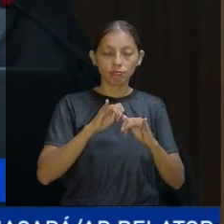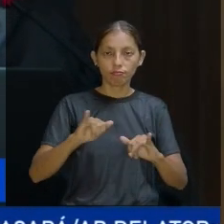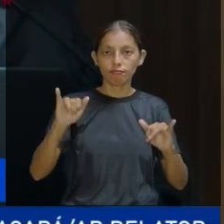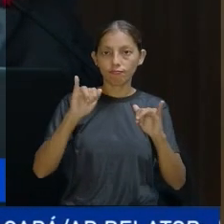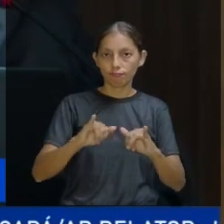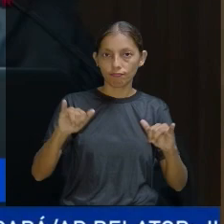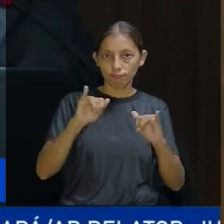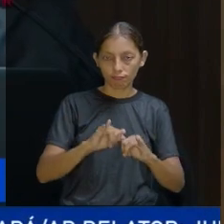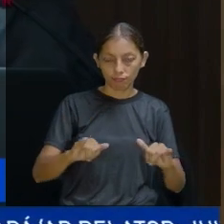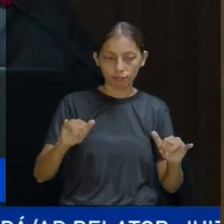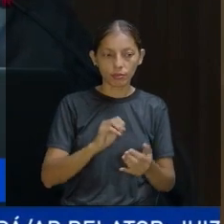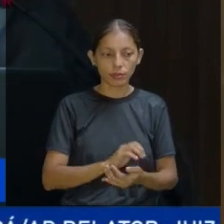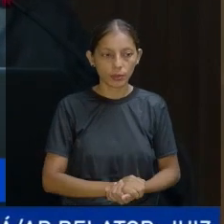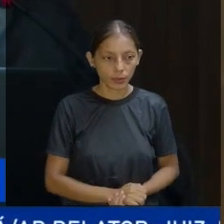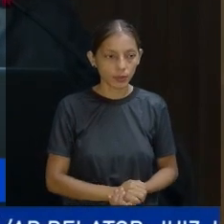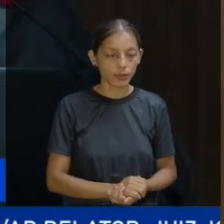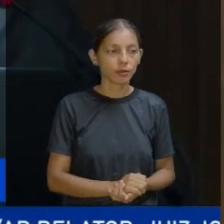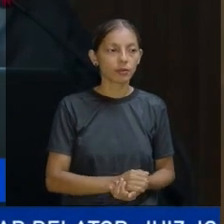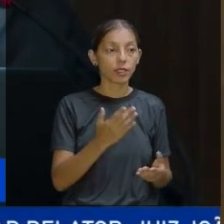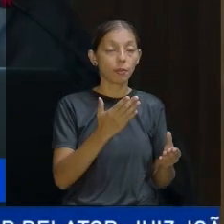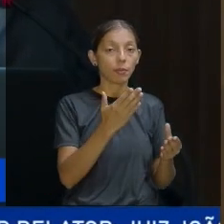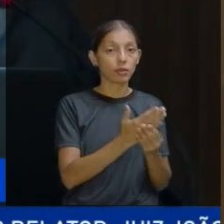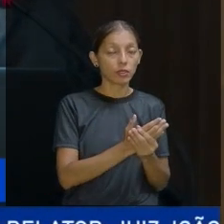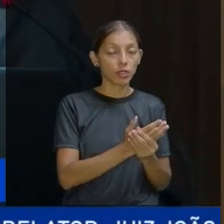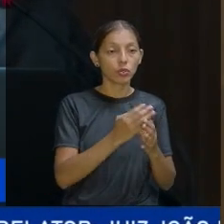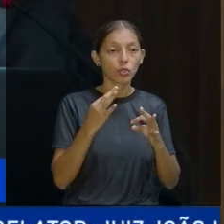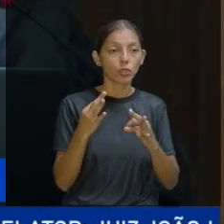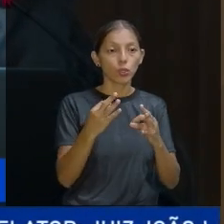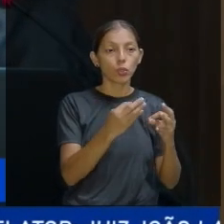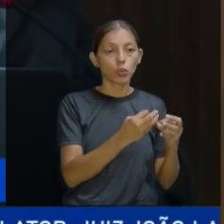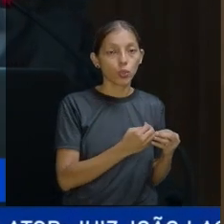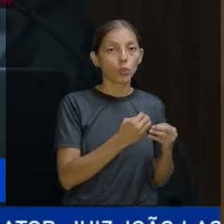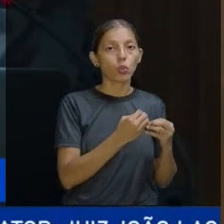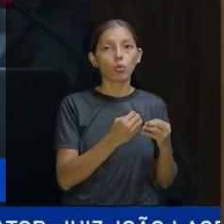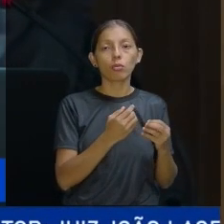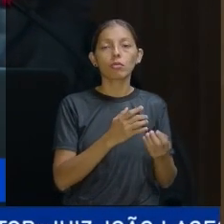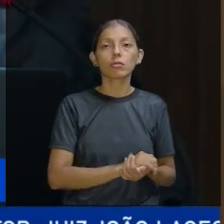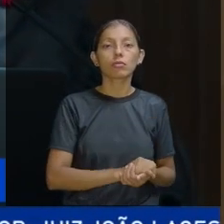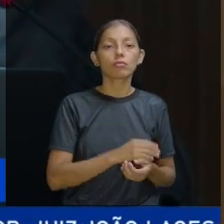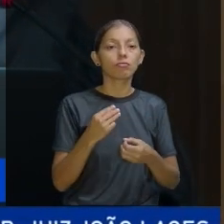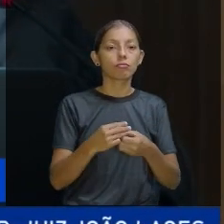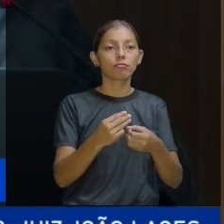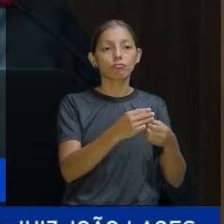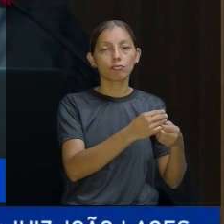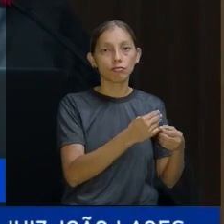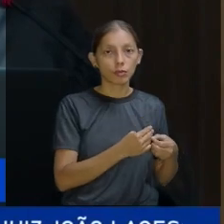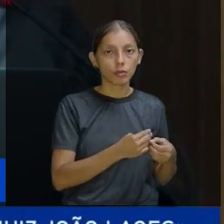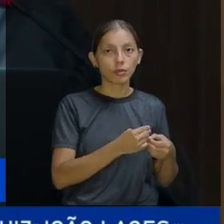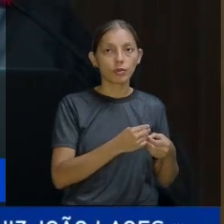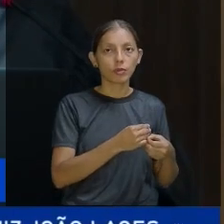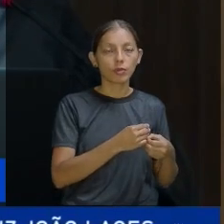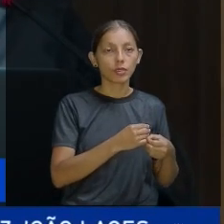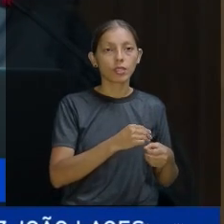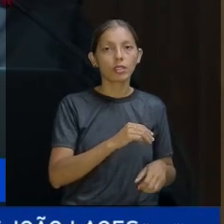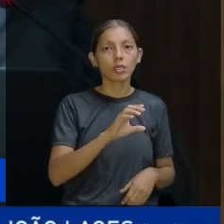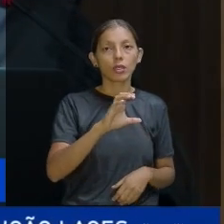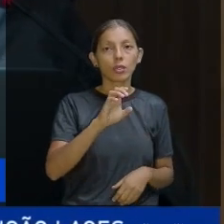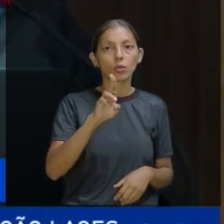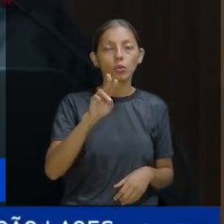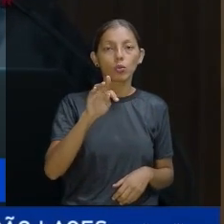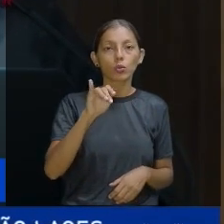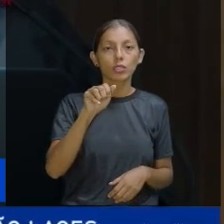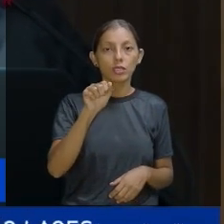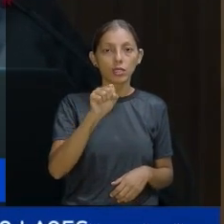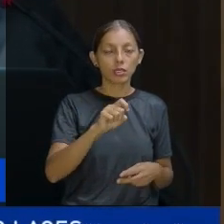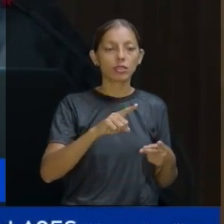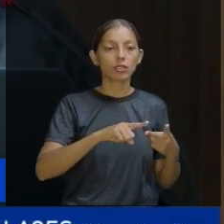fundada no 30A e processos de todas as classes processuais oriundas dos municípios de Cutias e